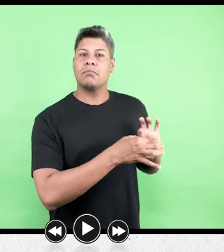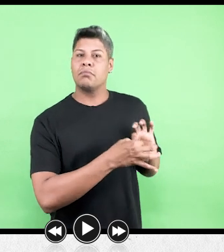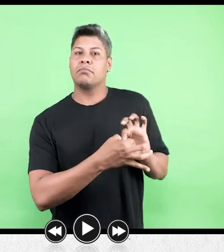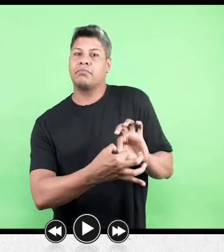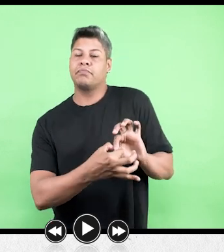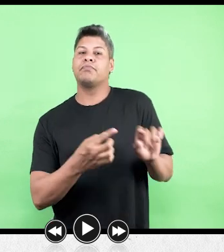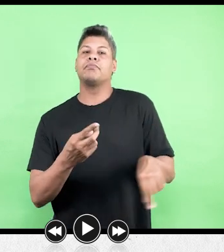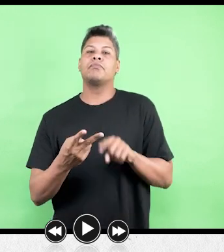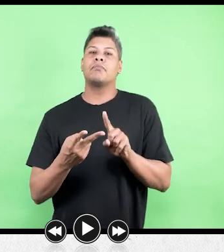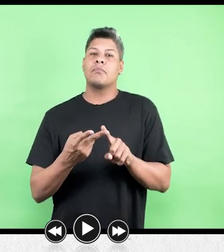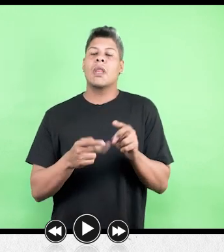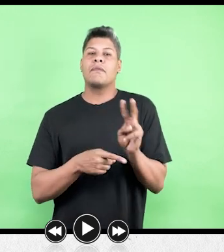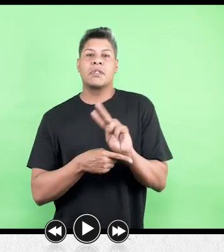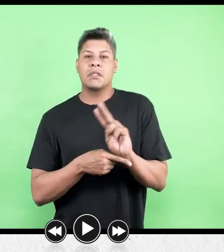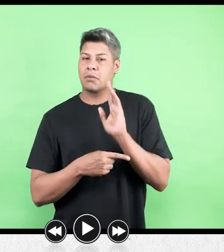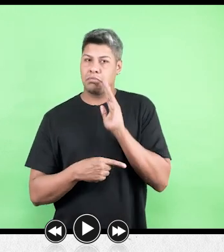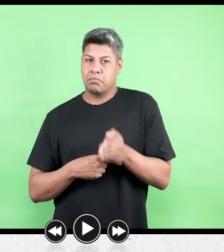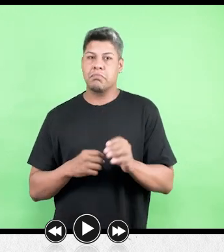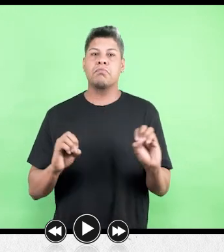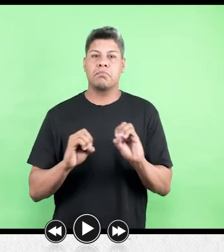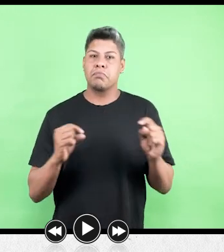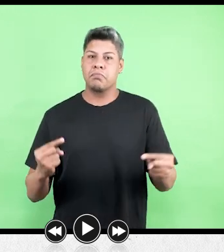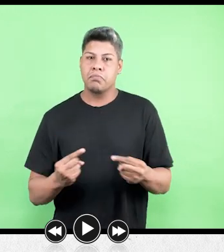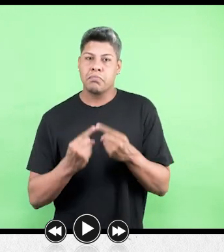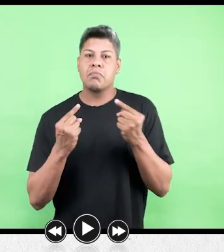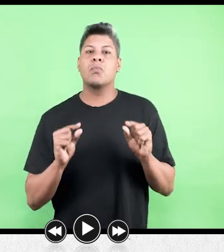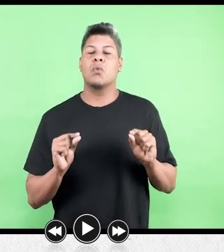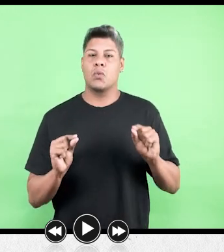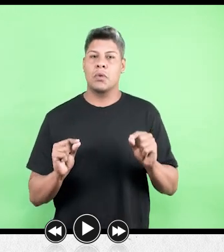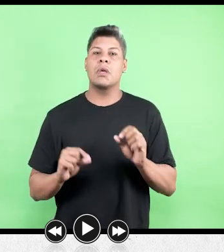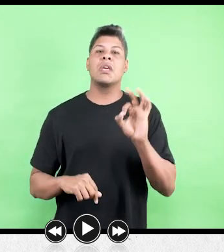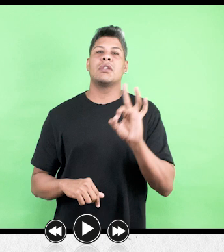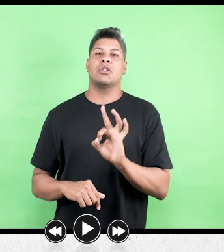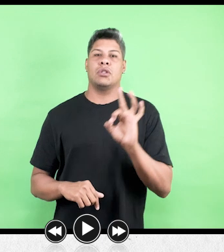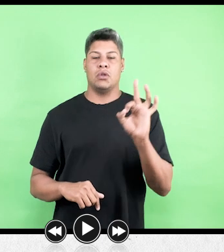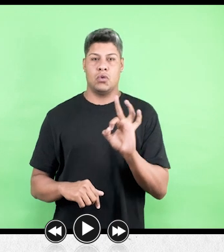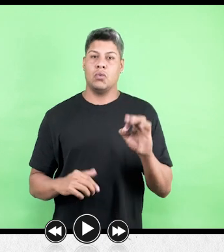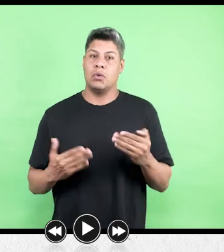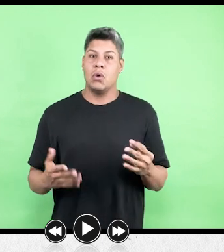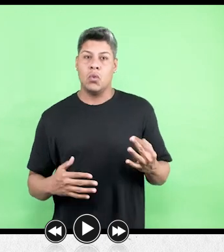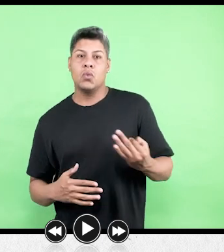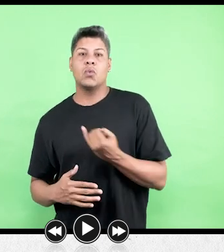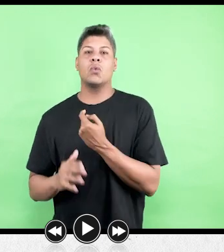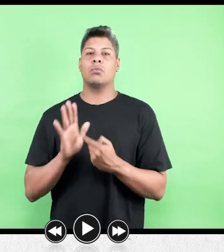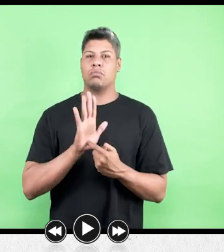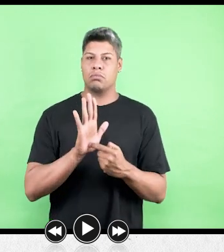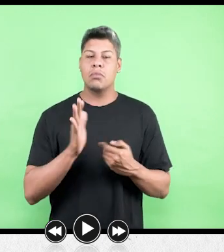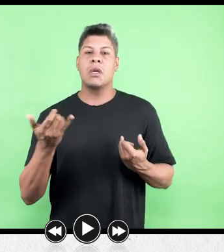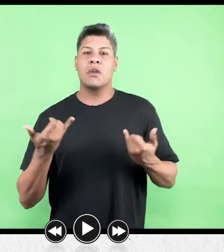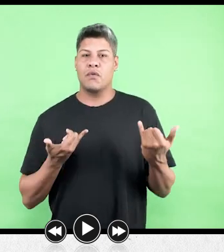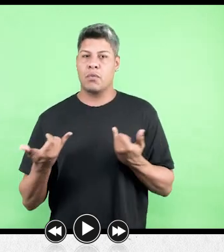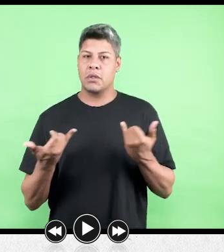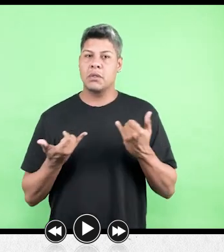Já a fiscalização indireta, ela está relacionada com o acompanhamento de indicadores, né? Então, todos os indicadores, todas as